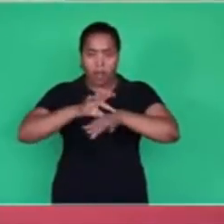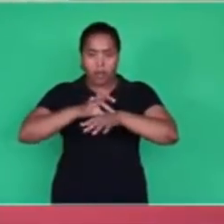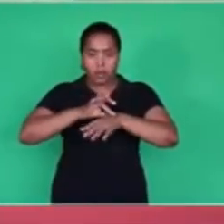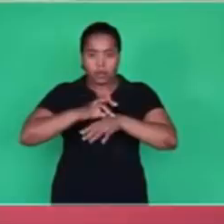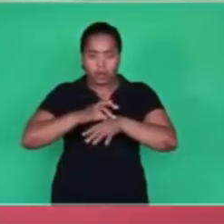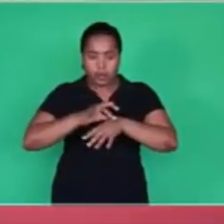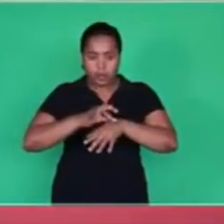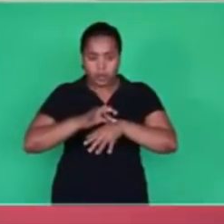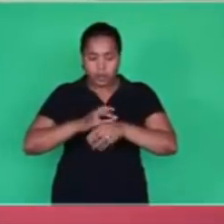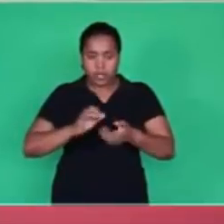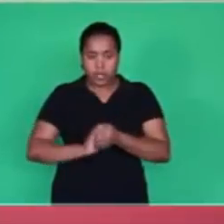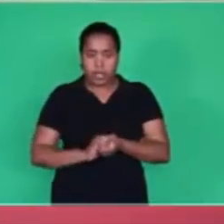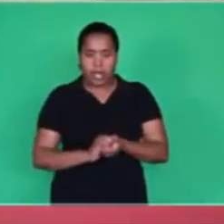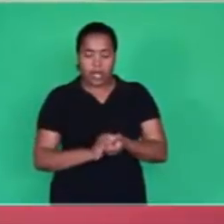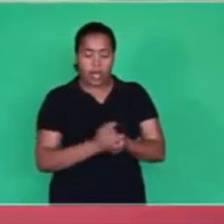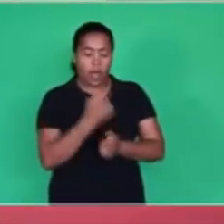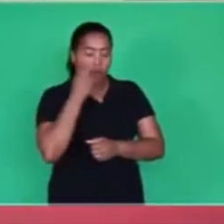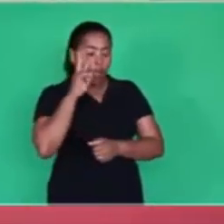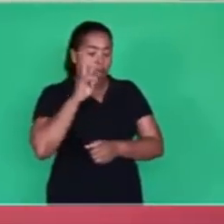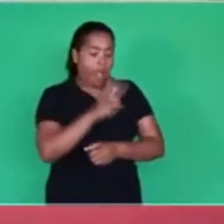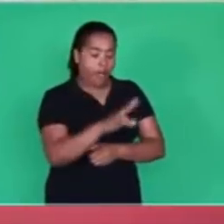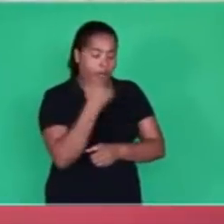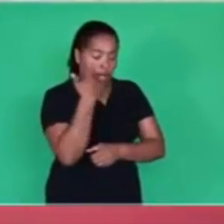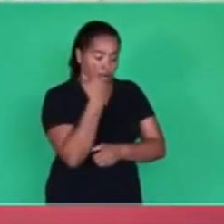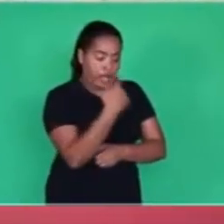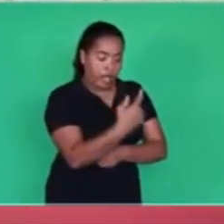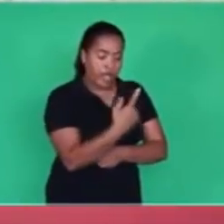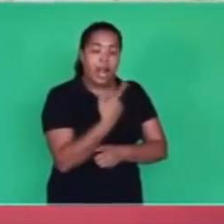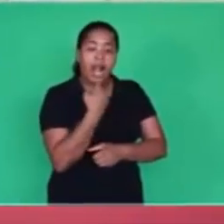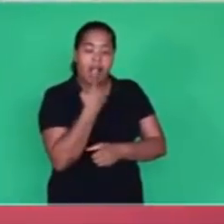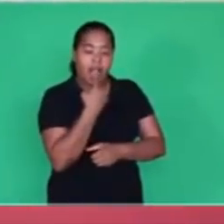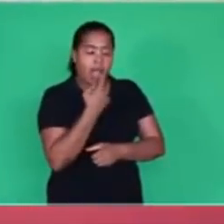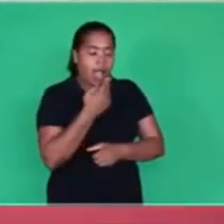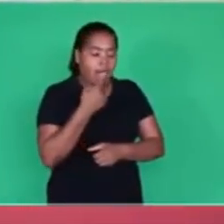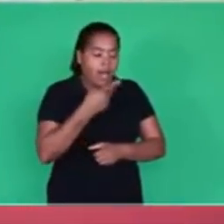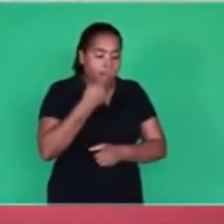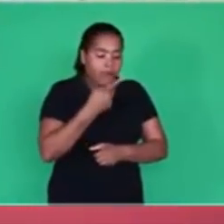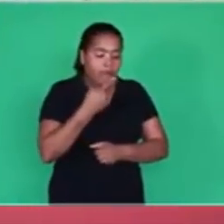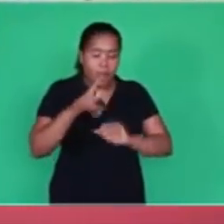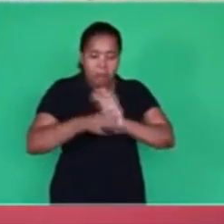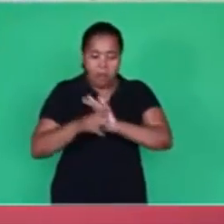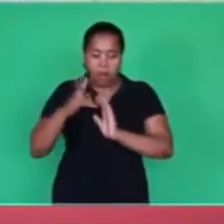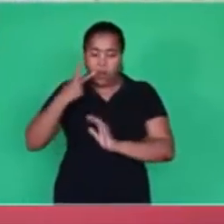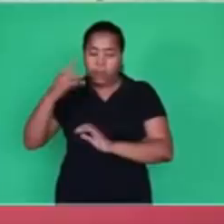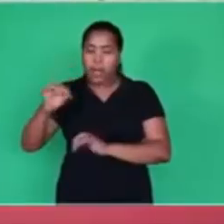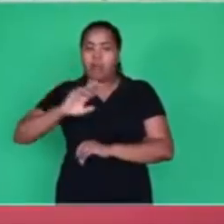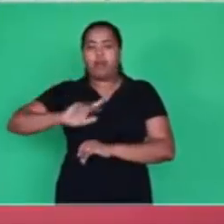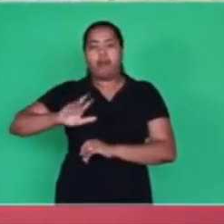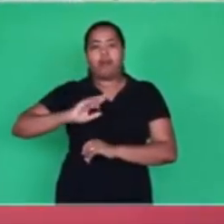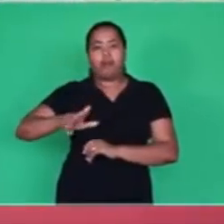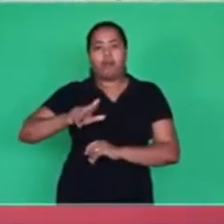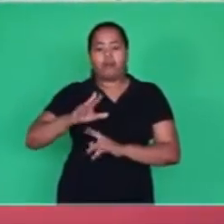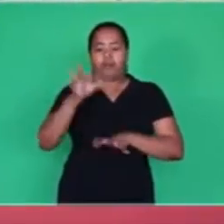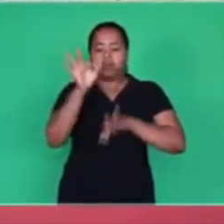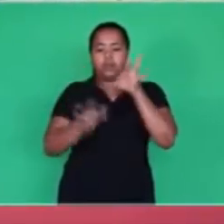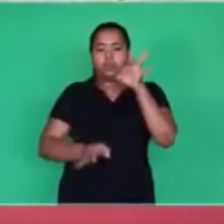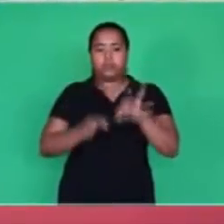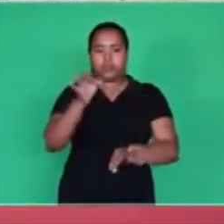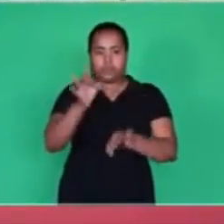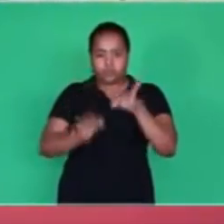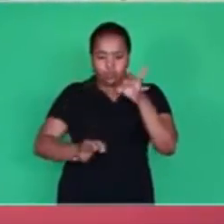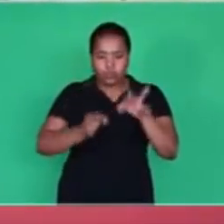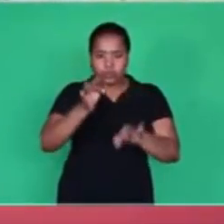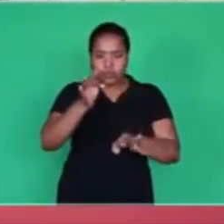concupiscência dos olhos e a soberba da língua não são do Pai. E vamos ver aqui, é o juízo agora sobre a carne. Vamos